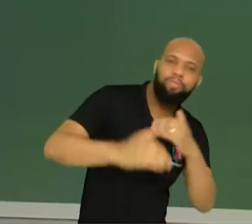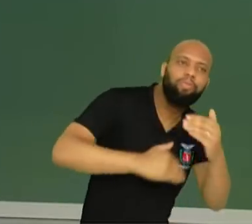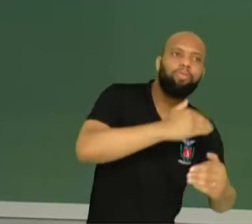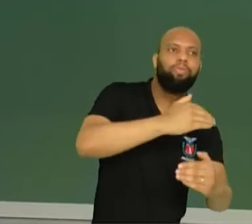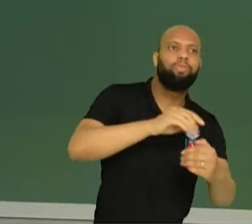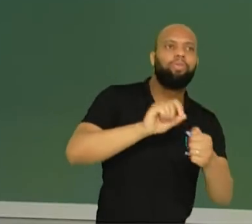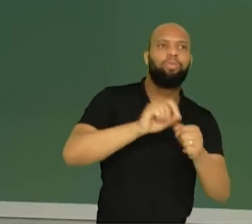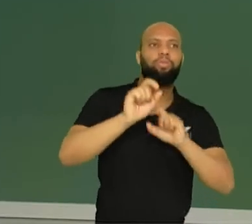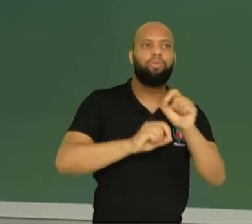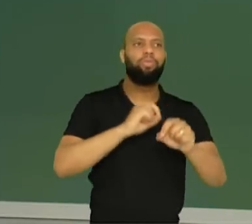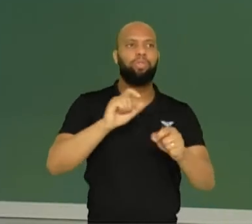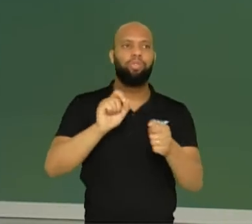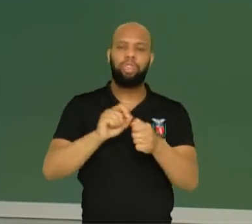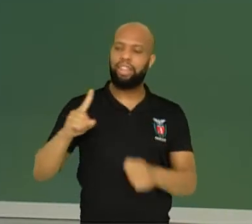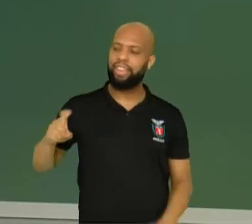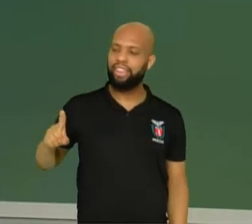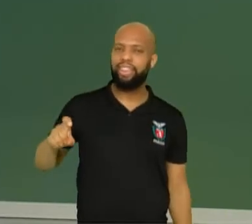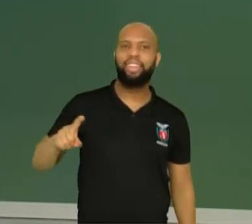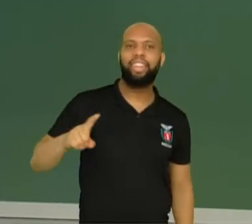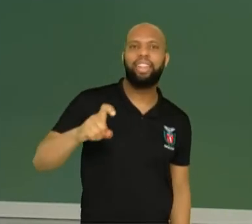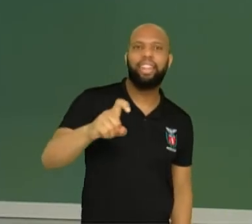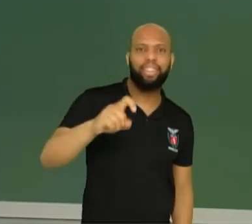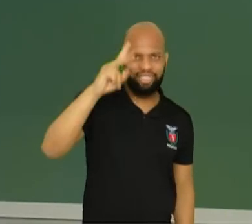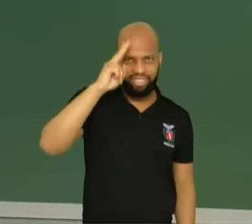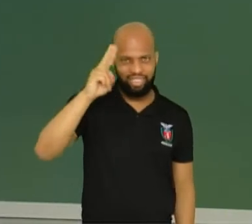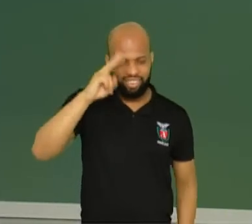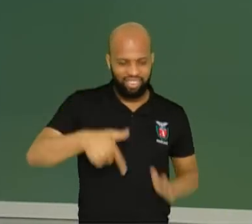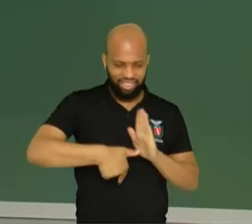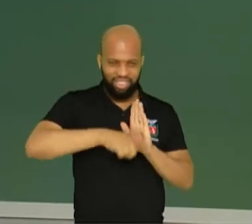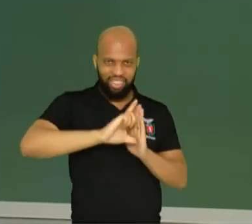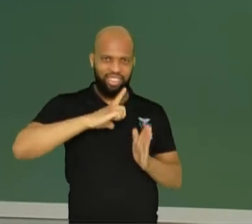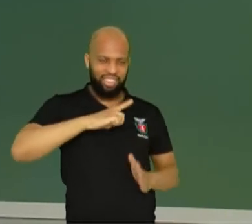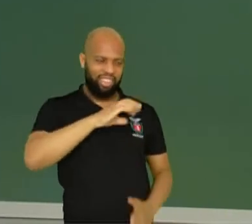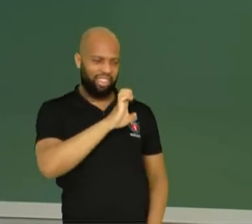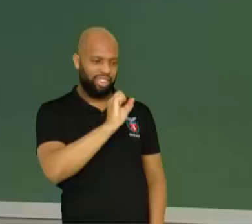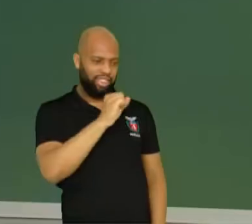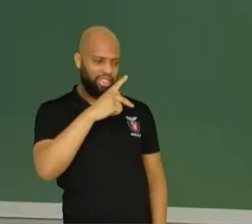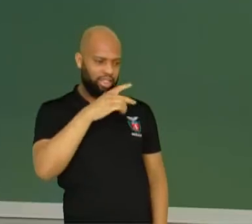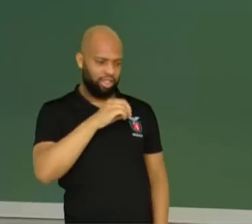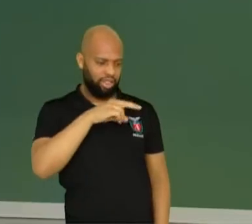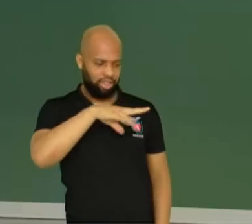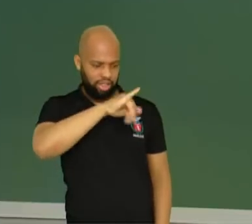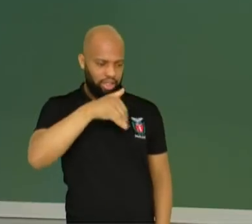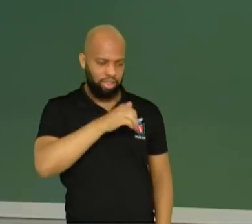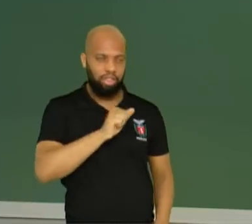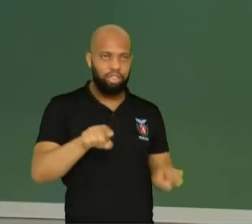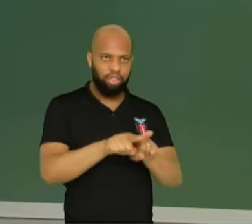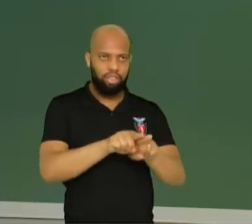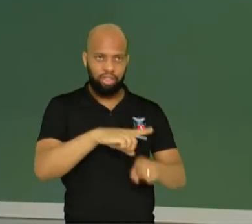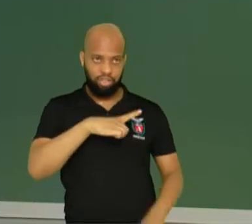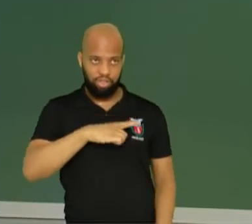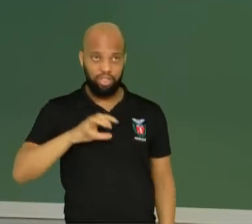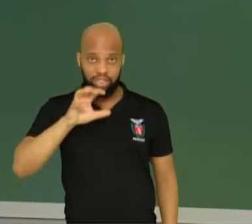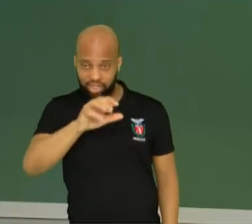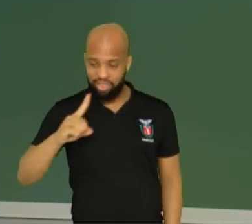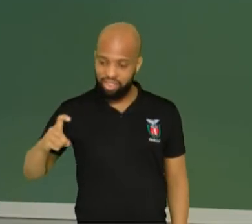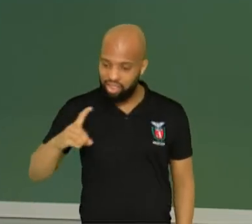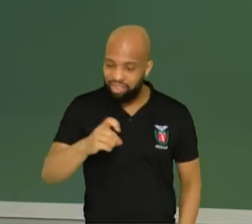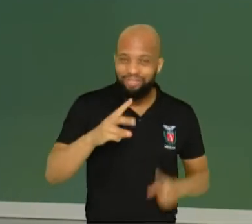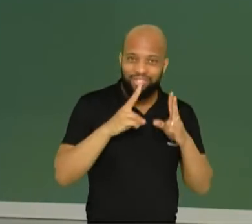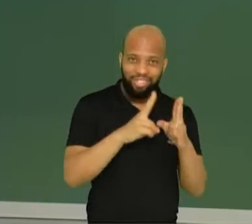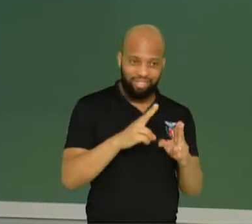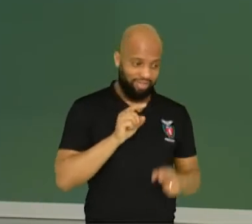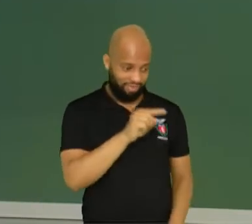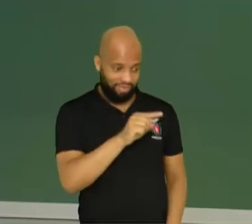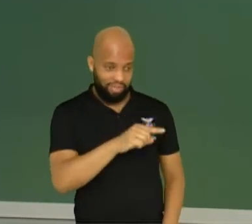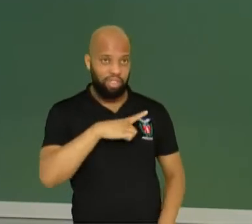e forma uma larva. Lembra que tinha larva em esponja também? Então, essa larva, assim como a da esponja,